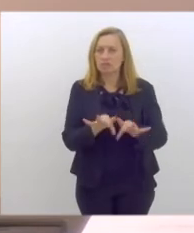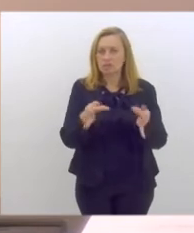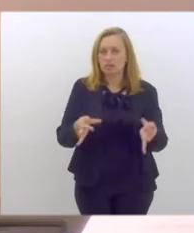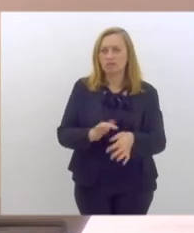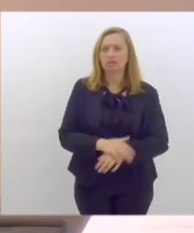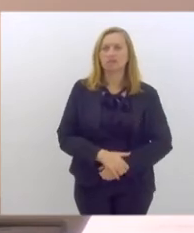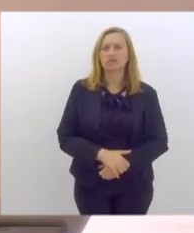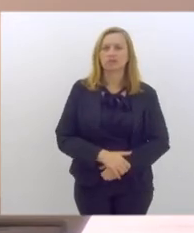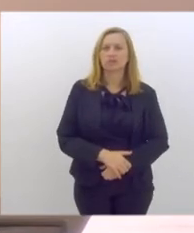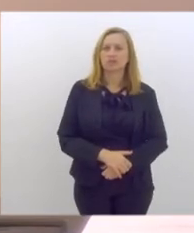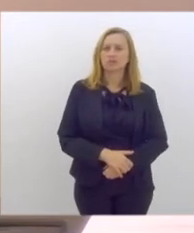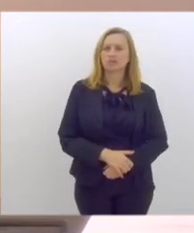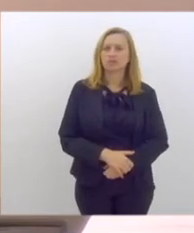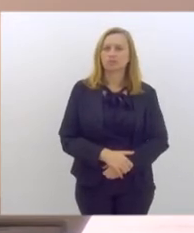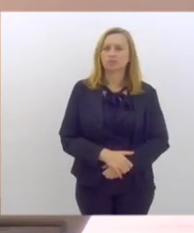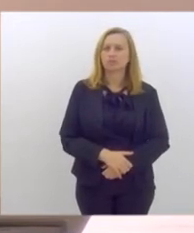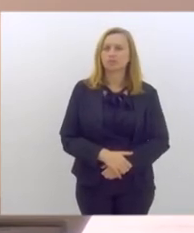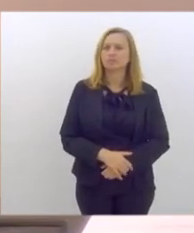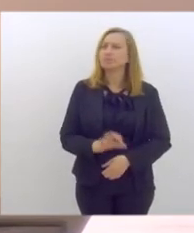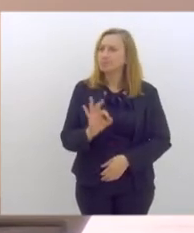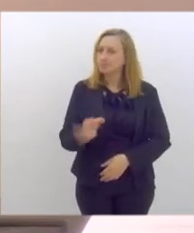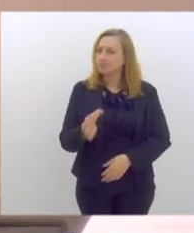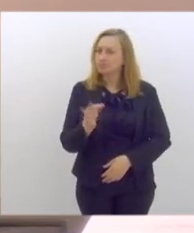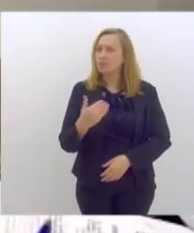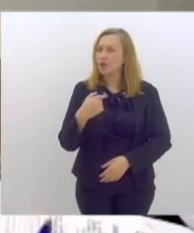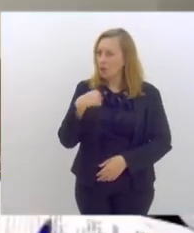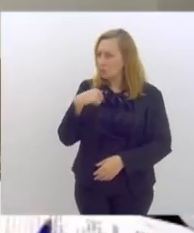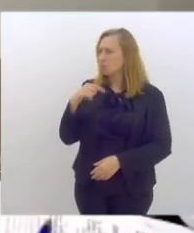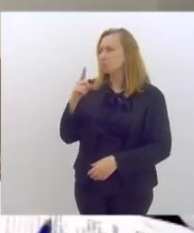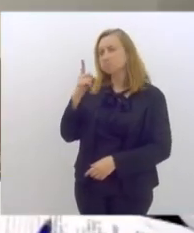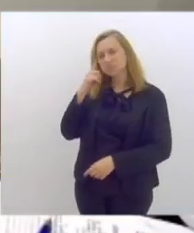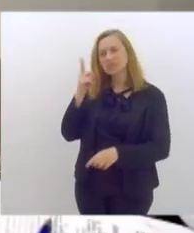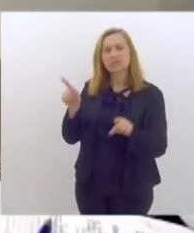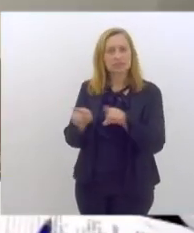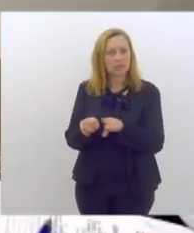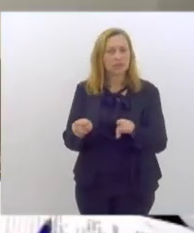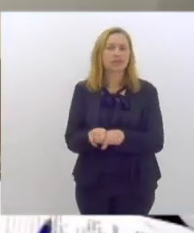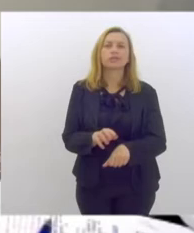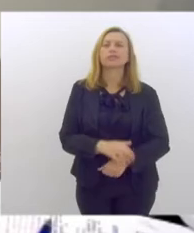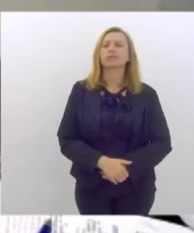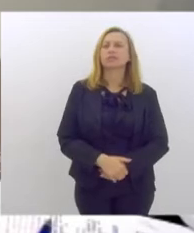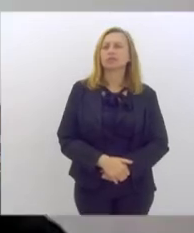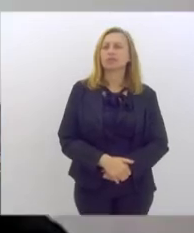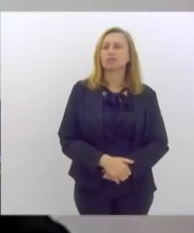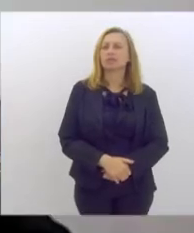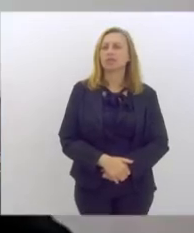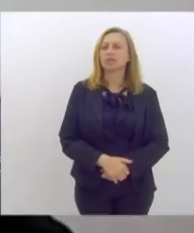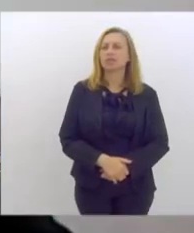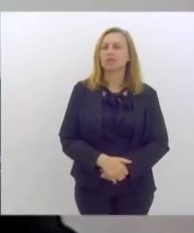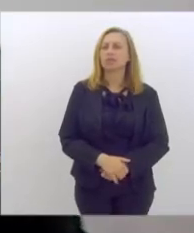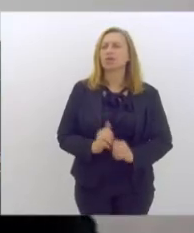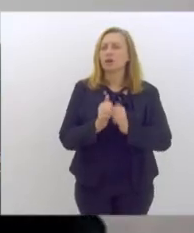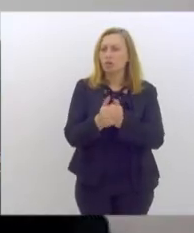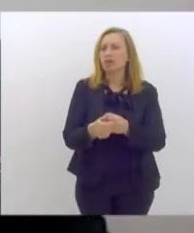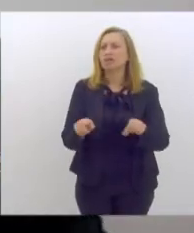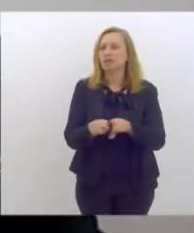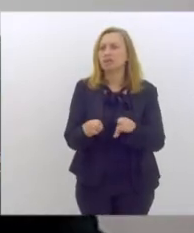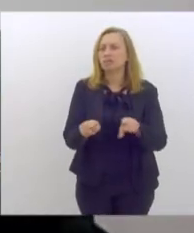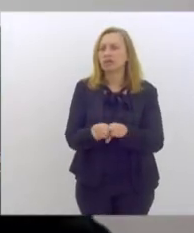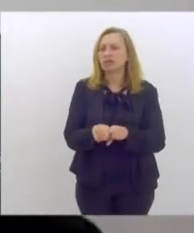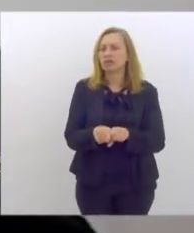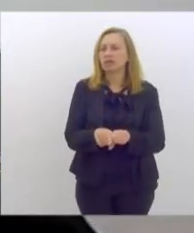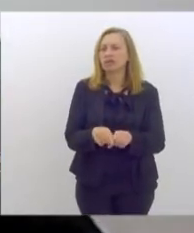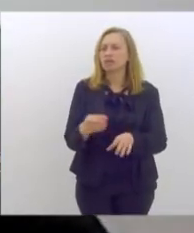simples é exatamente o que eu penso e eu vou acompanhar também